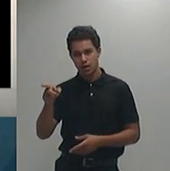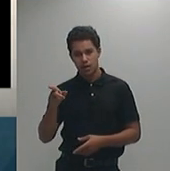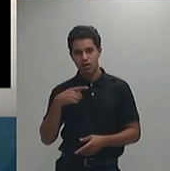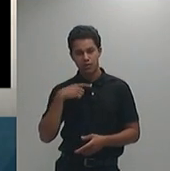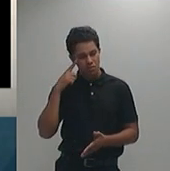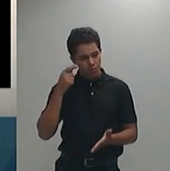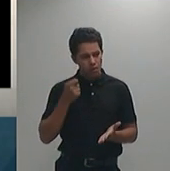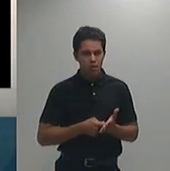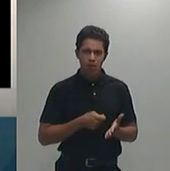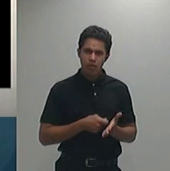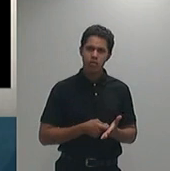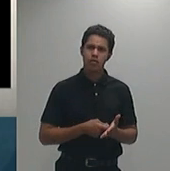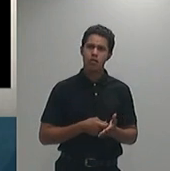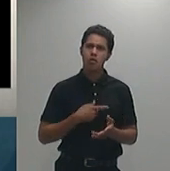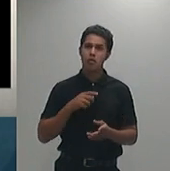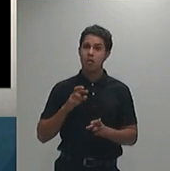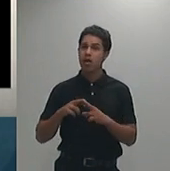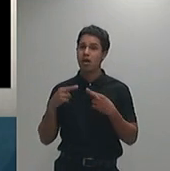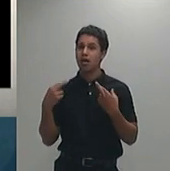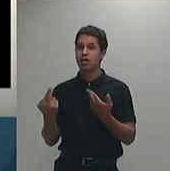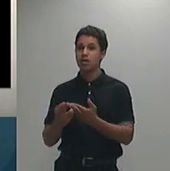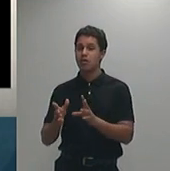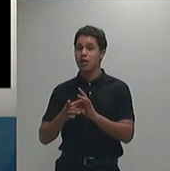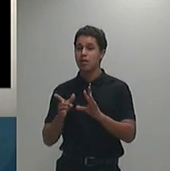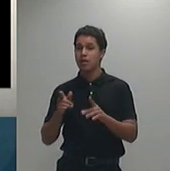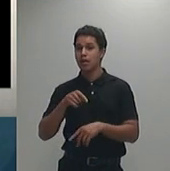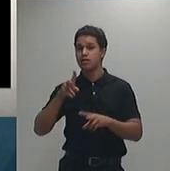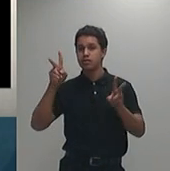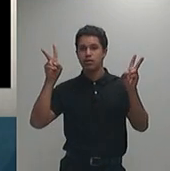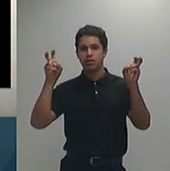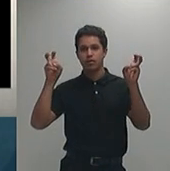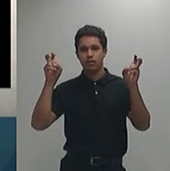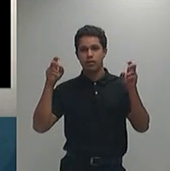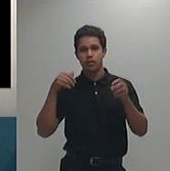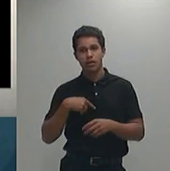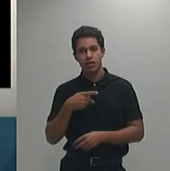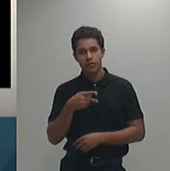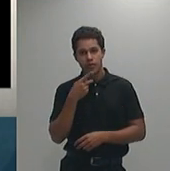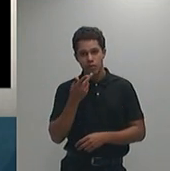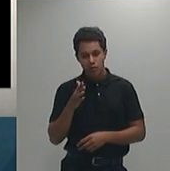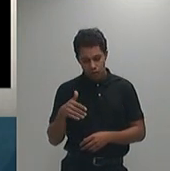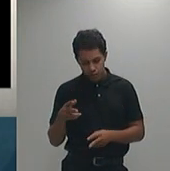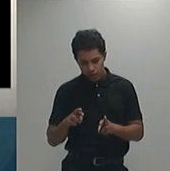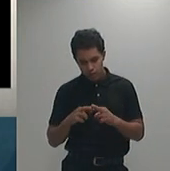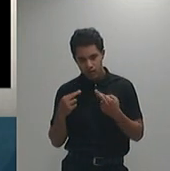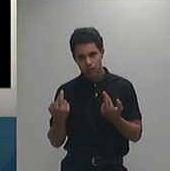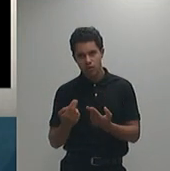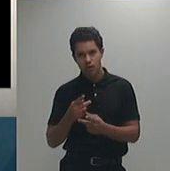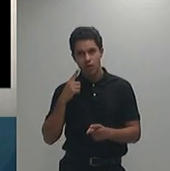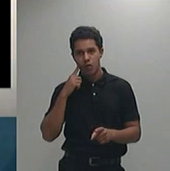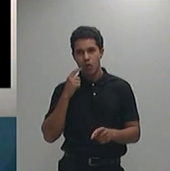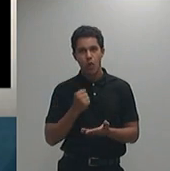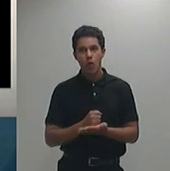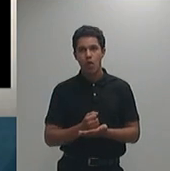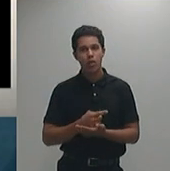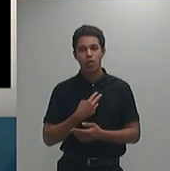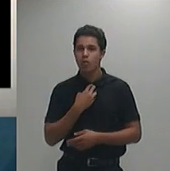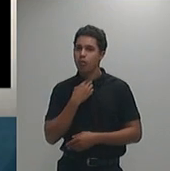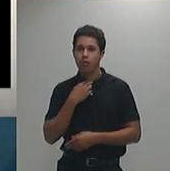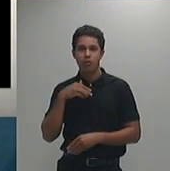exigiu uma assembleia para deliberar sobre o tema Ele disse que na Assembleia o controlador não poderia votar